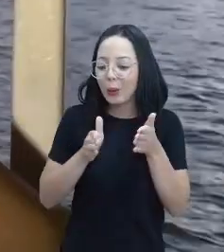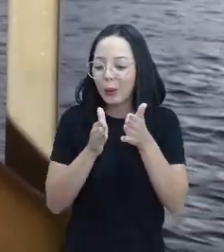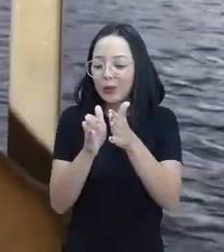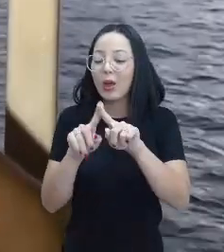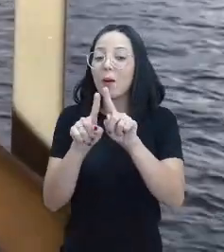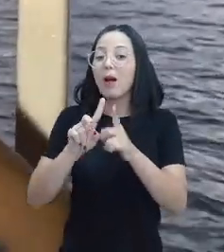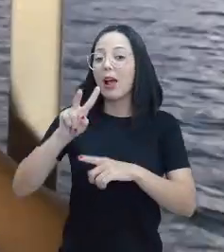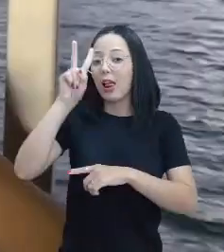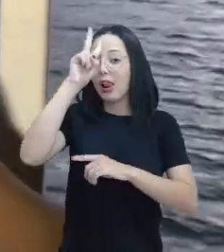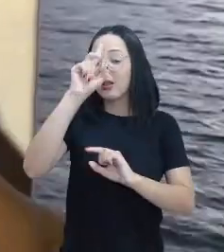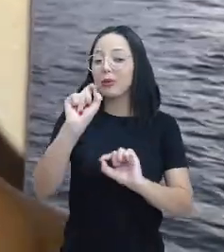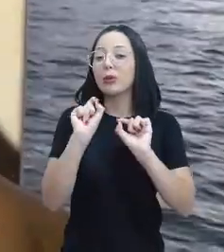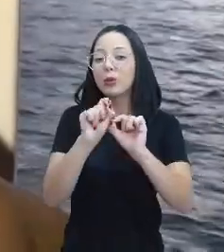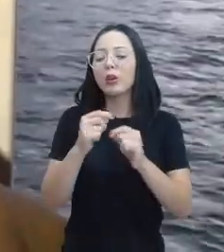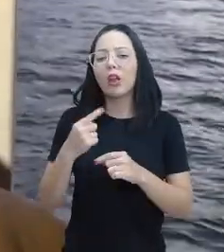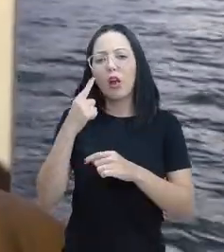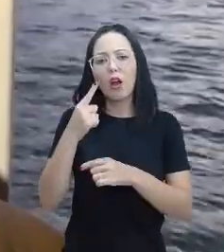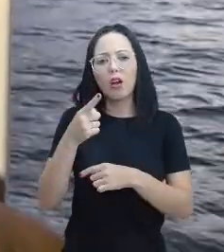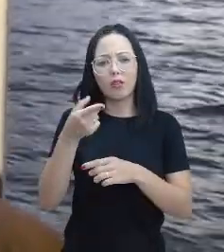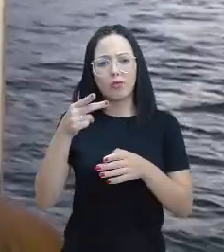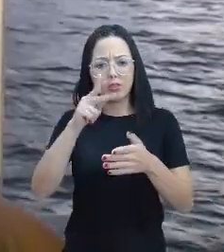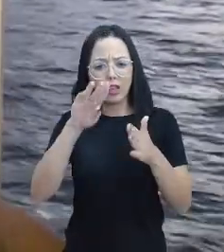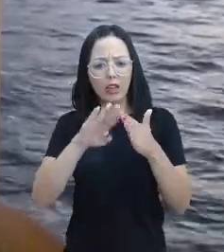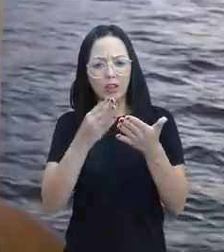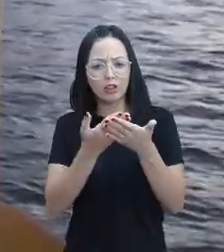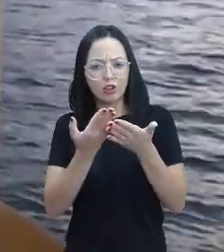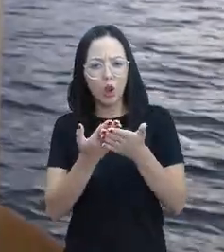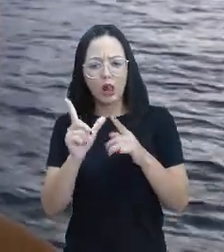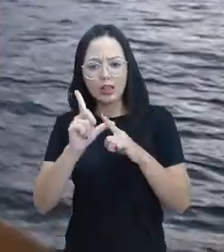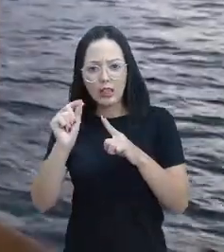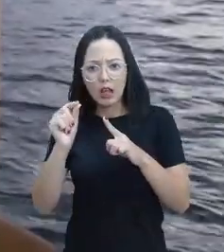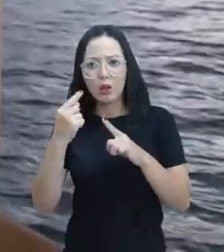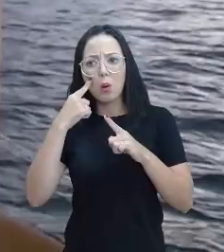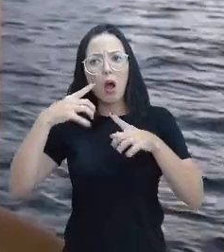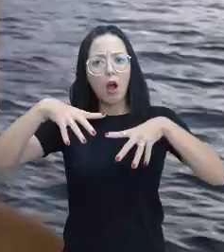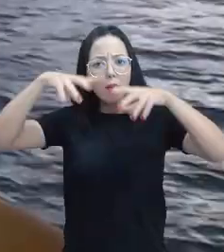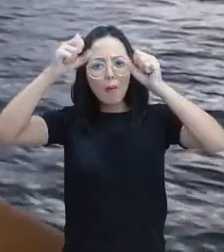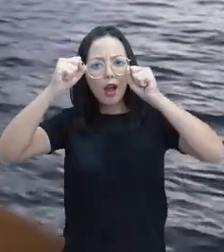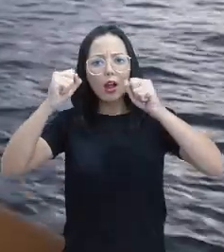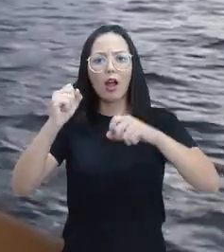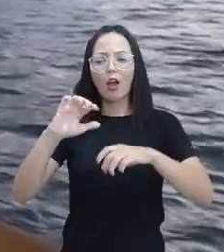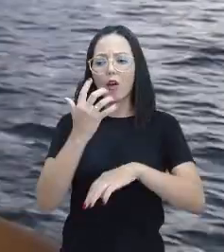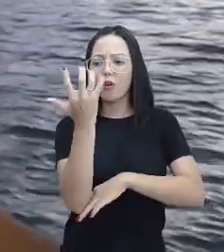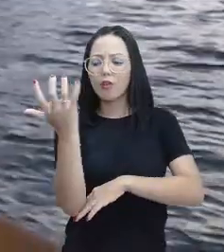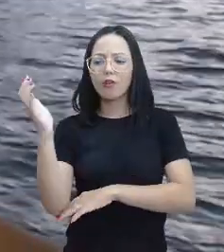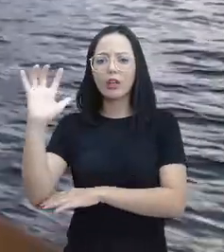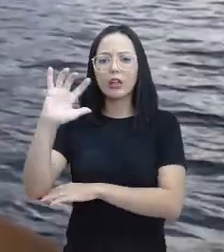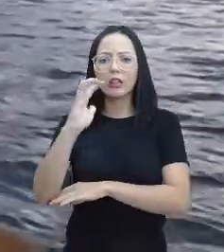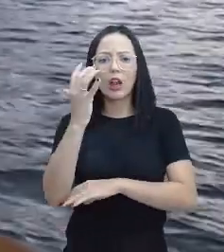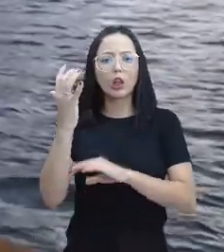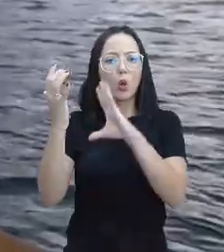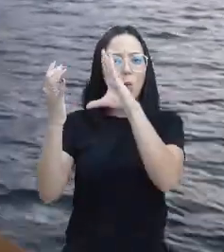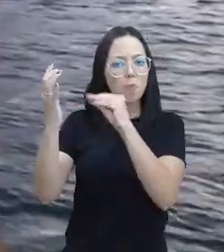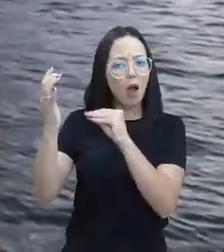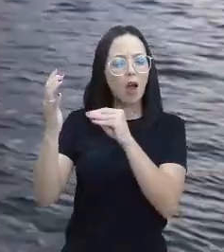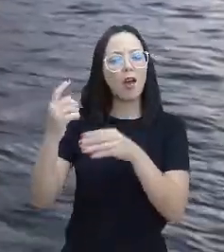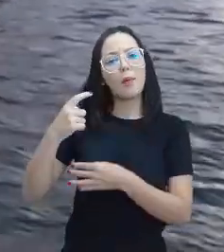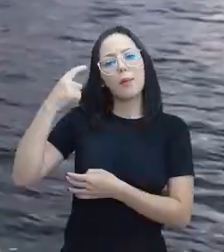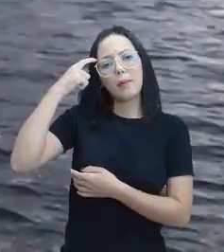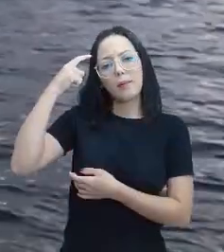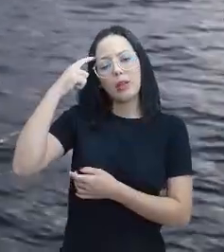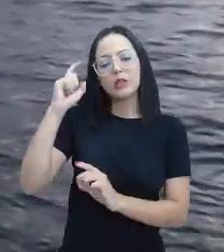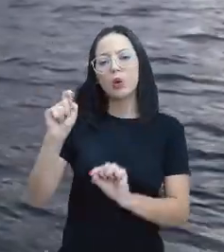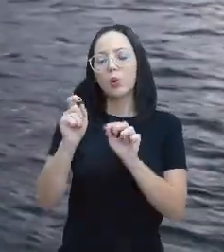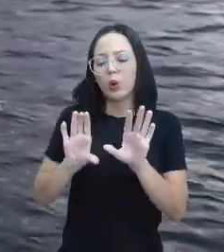aí, lembrando o seguinte. Apaga a luz. Está na escola, vai sair da sala. Desliga o ventilador, desliga a luz. Pensa nisso como